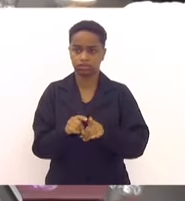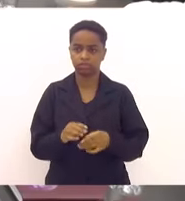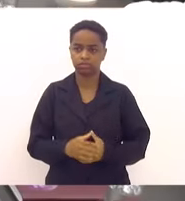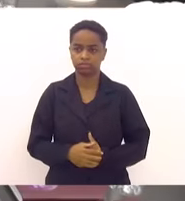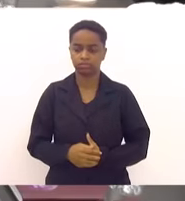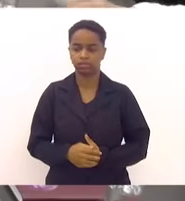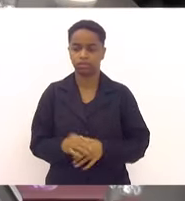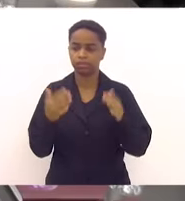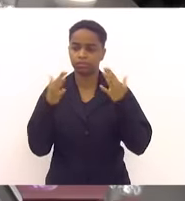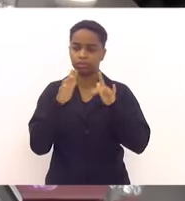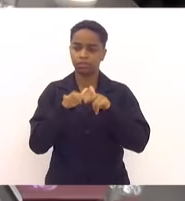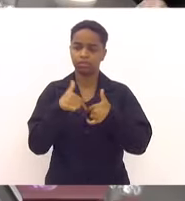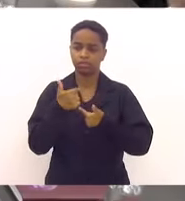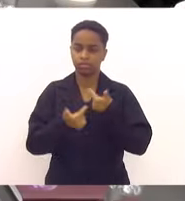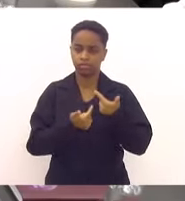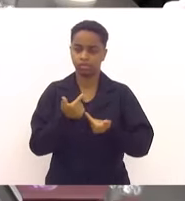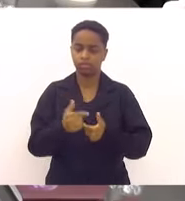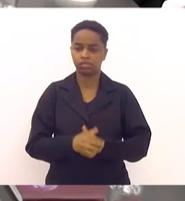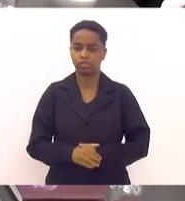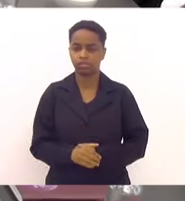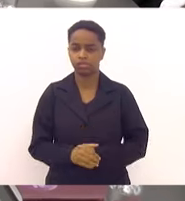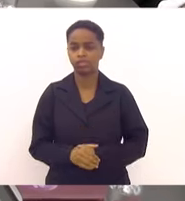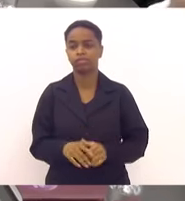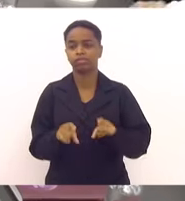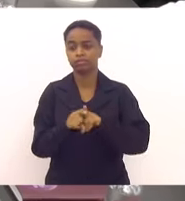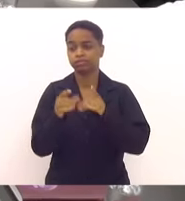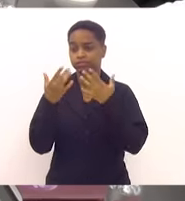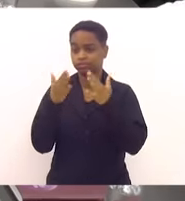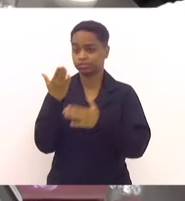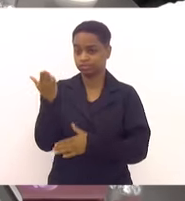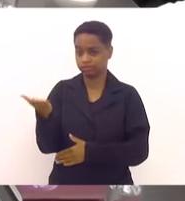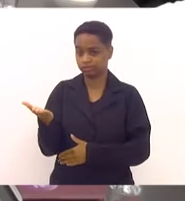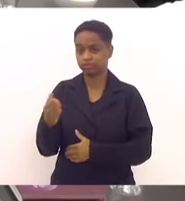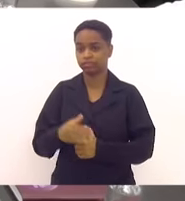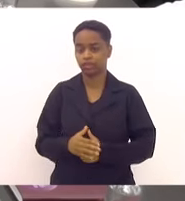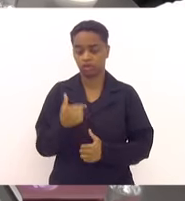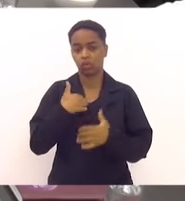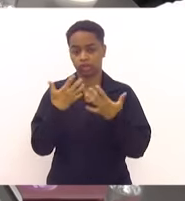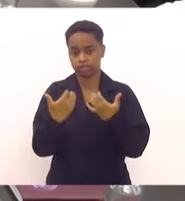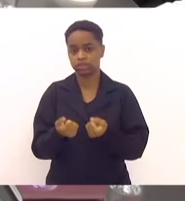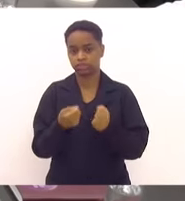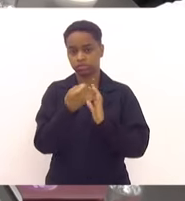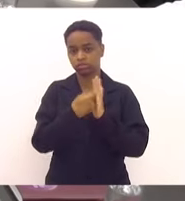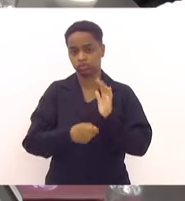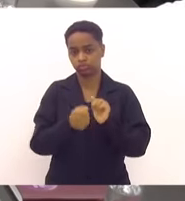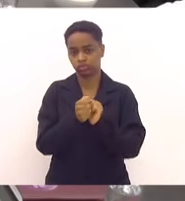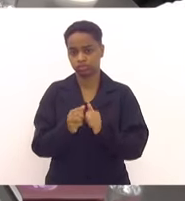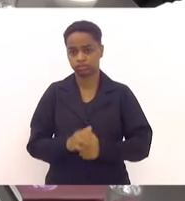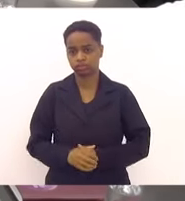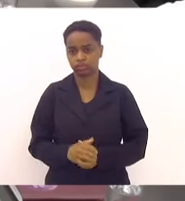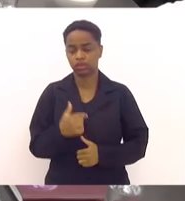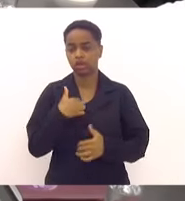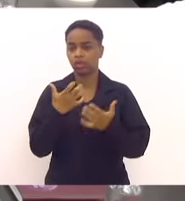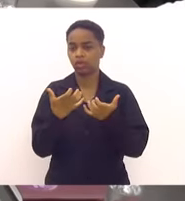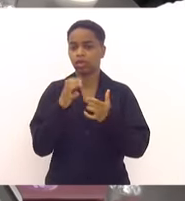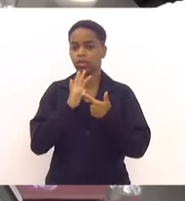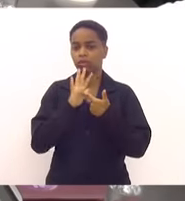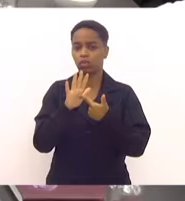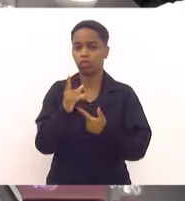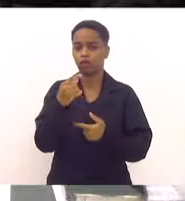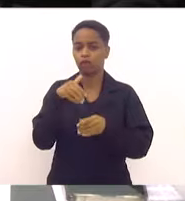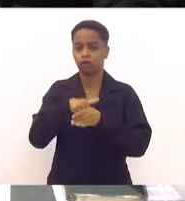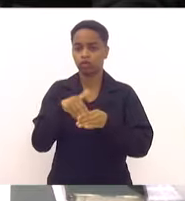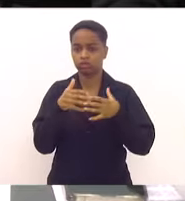pelo trabalho em prol do combate à pedofilia. Parabéns também, Vossa Excelência, aceito aí a coautoria. Eu quero apresentar, deputado Luiz Paulo, um